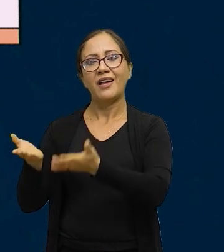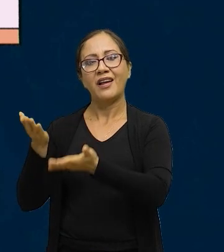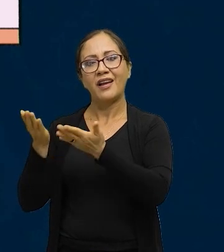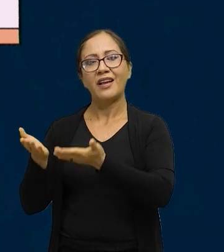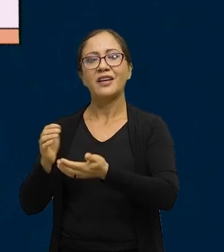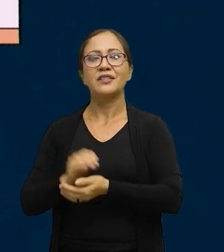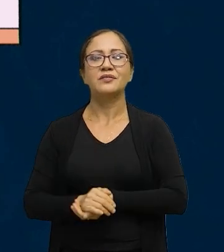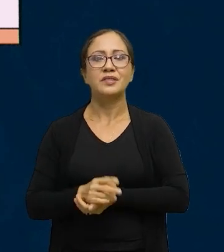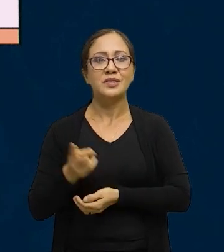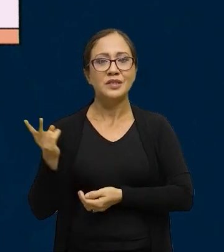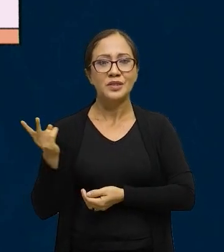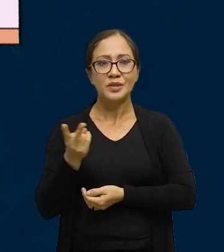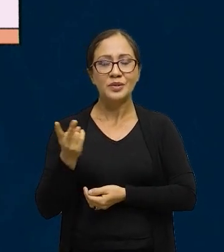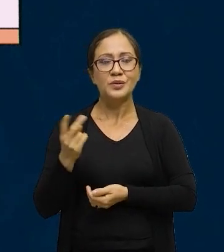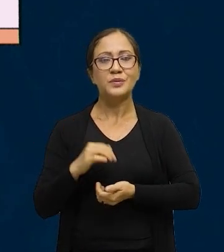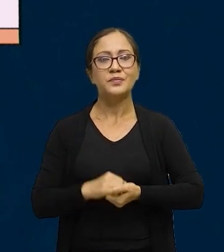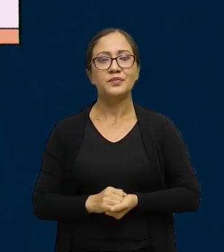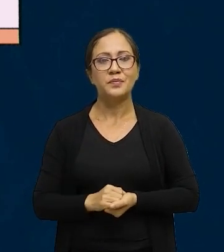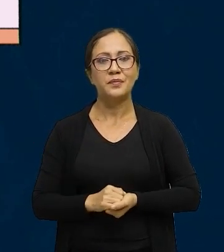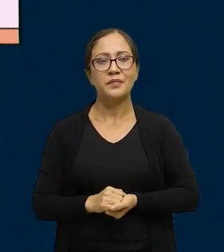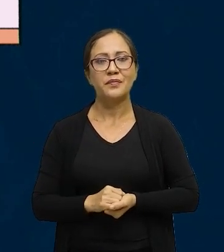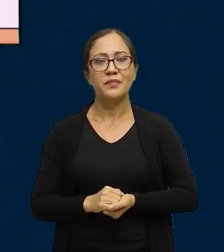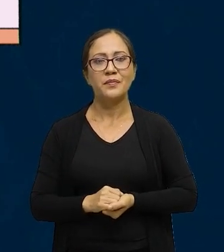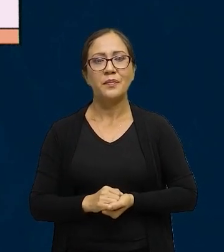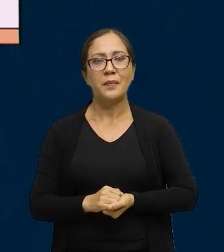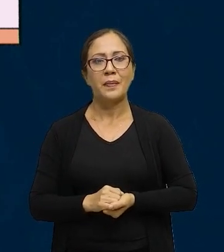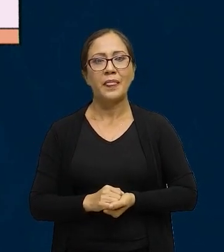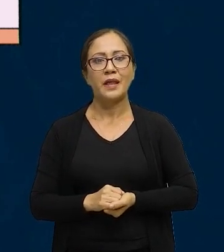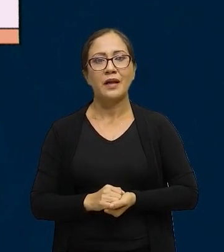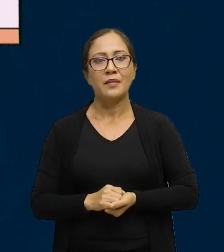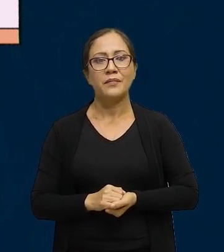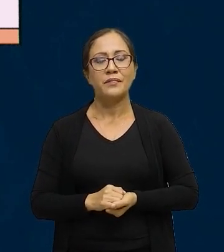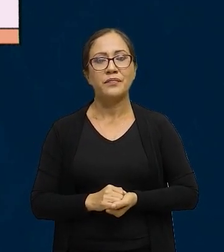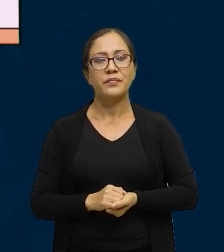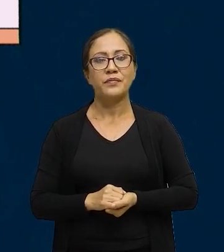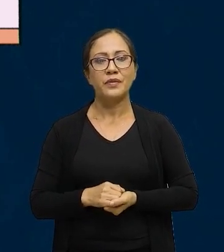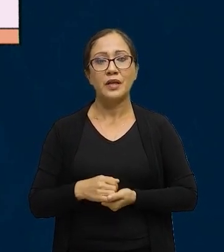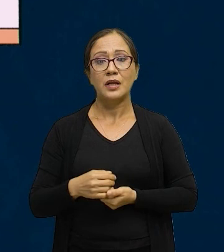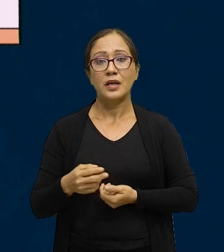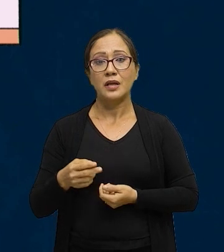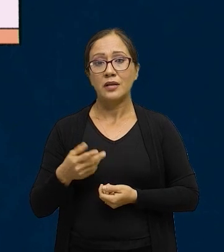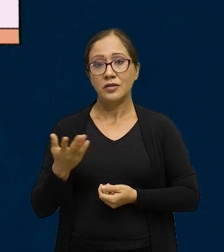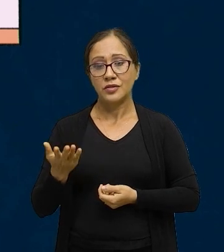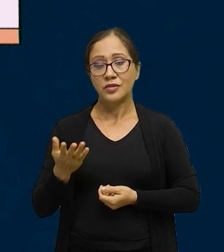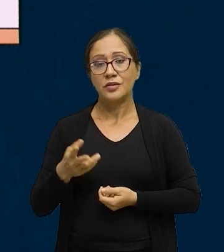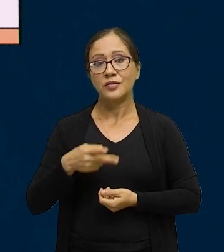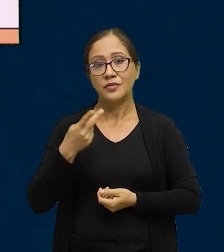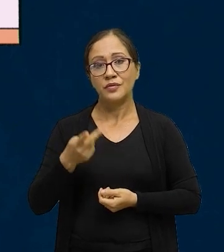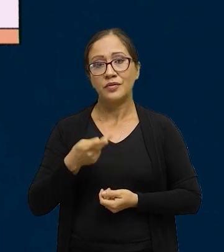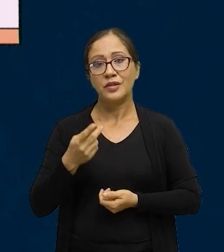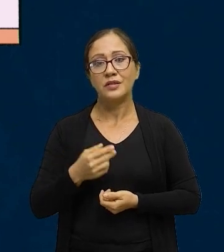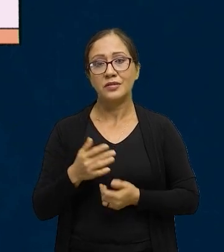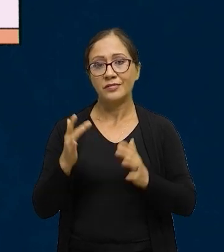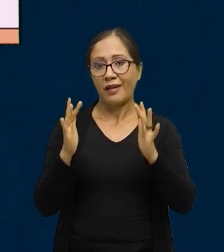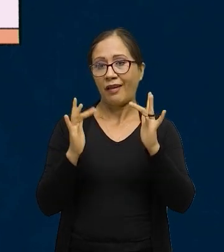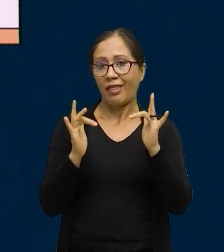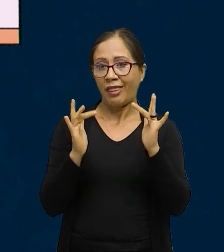fala assim. O personagem. Falando sobre boyfriend. Namoro,